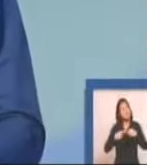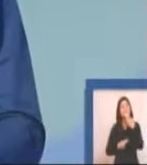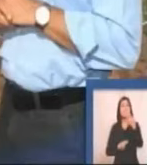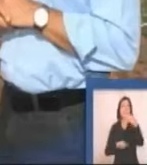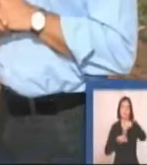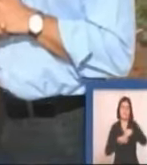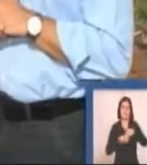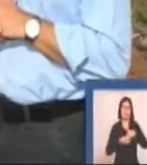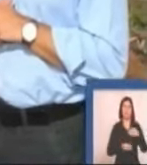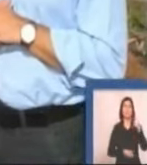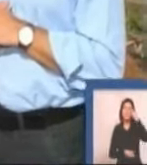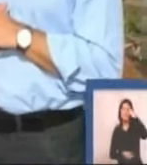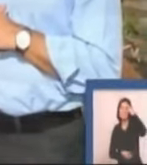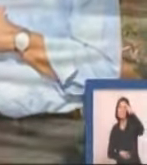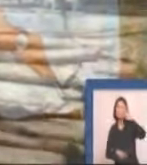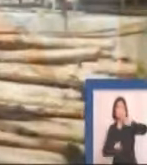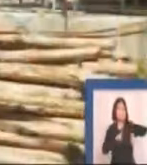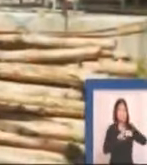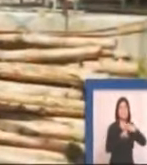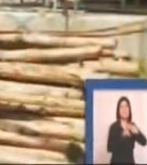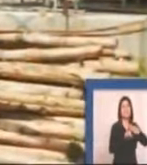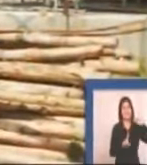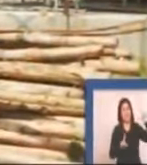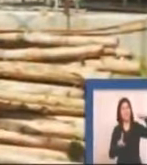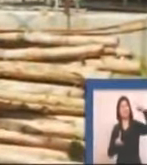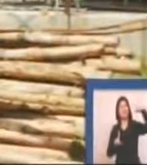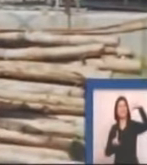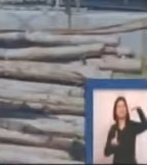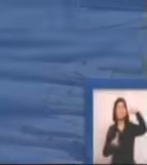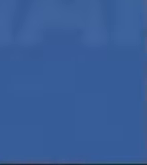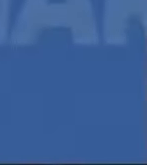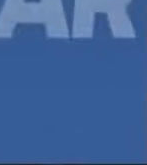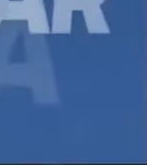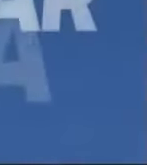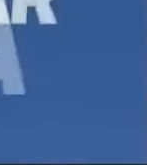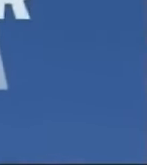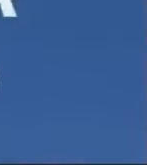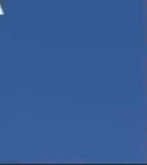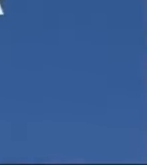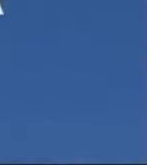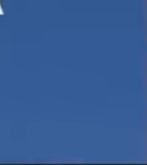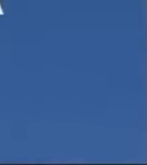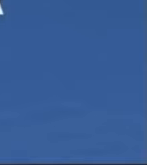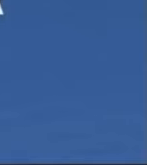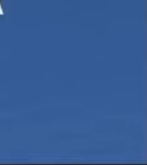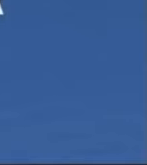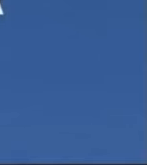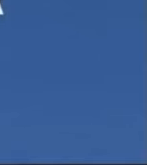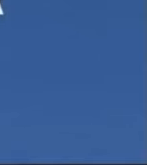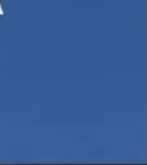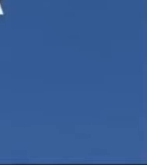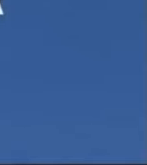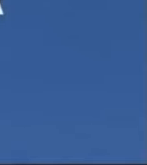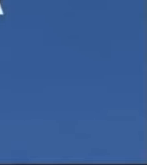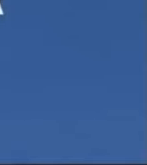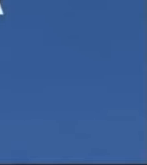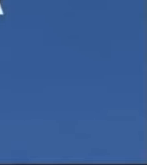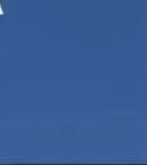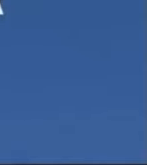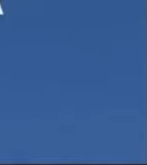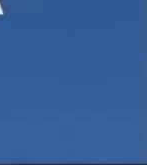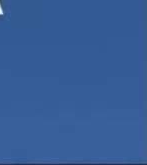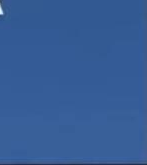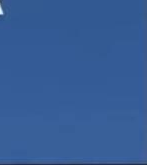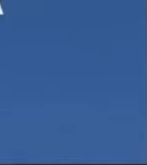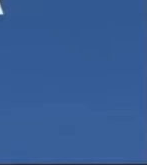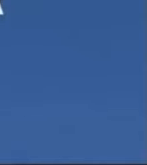É mais, é o candidato ideal. 55, 55, ele é o